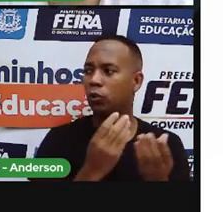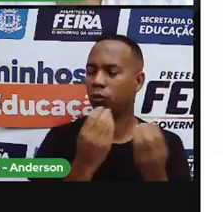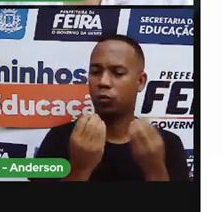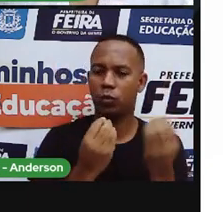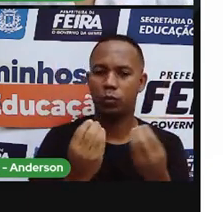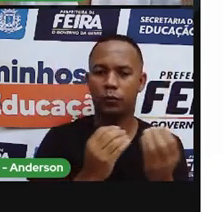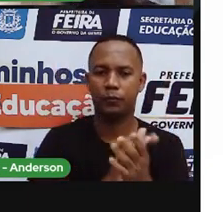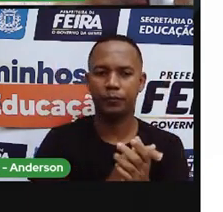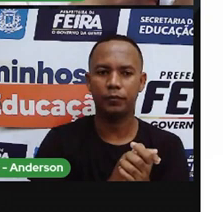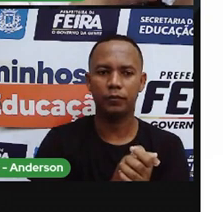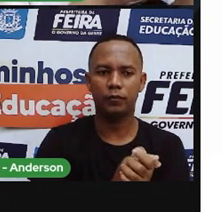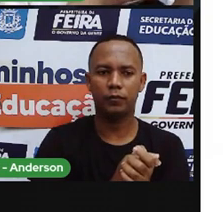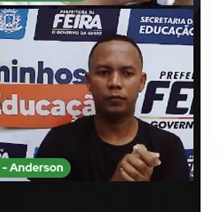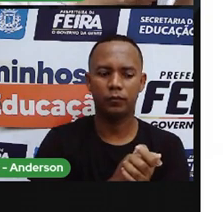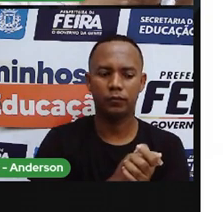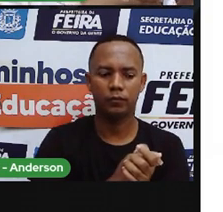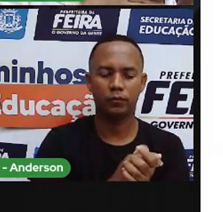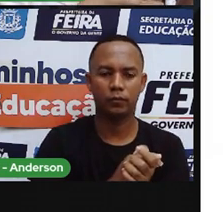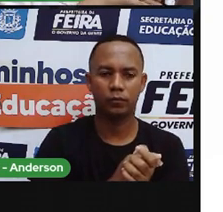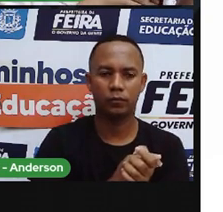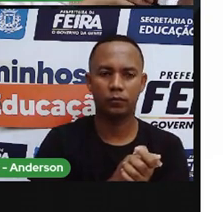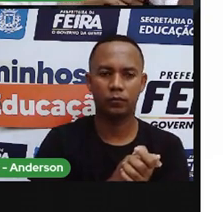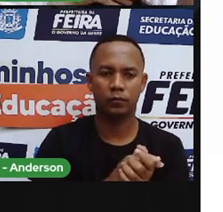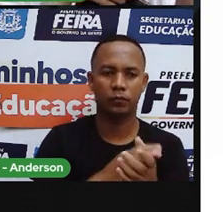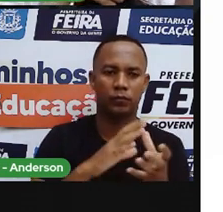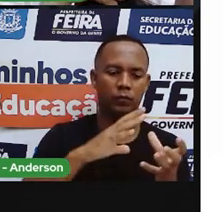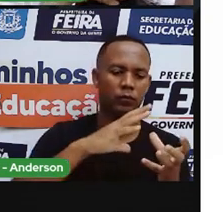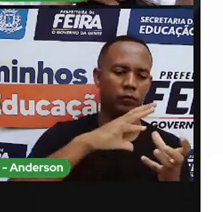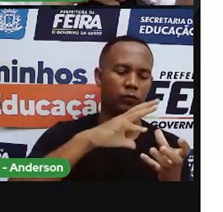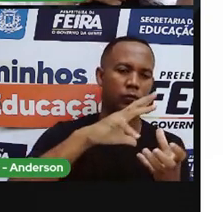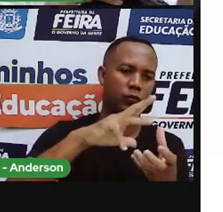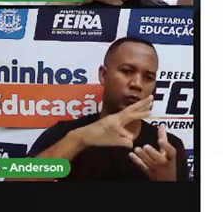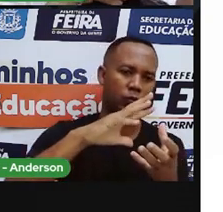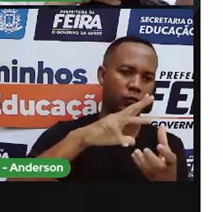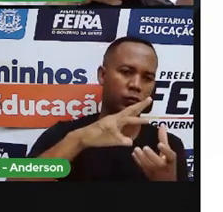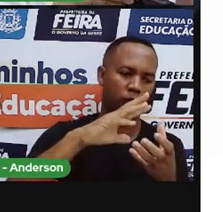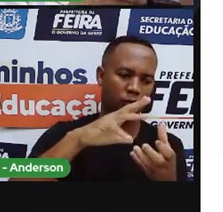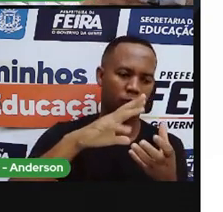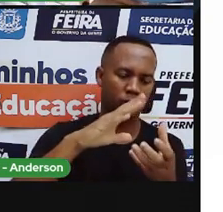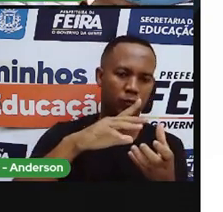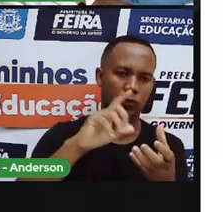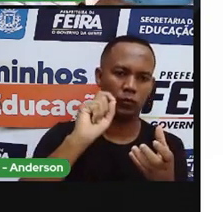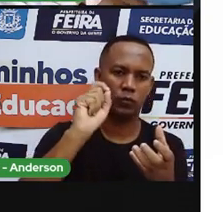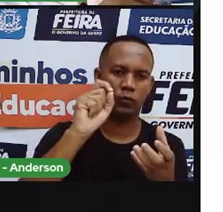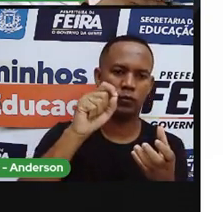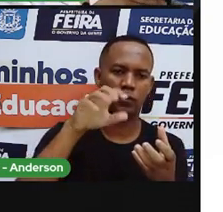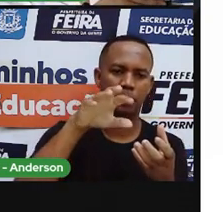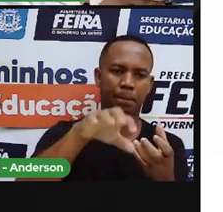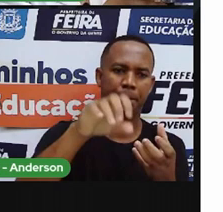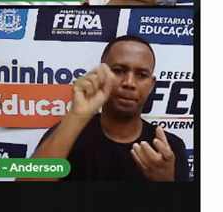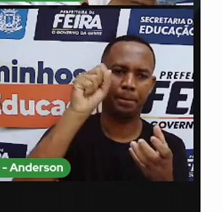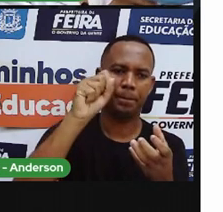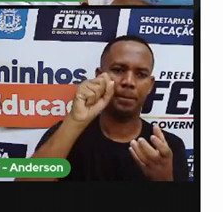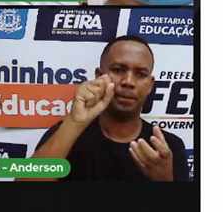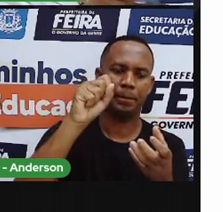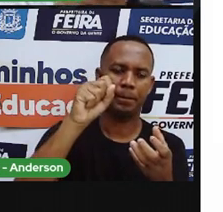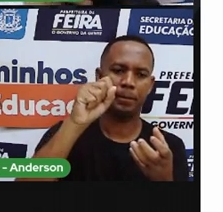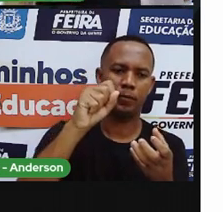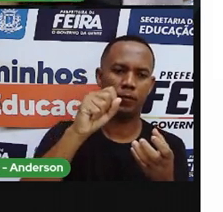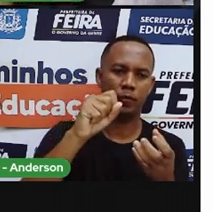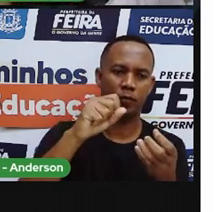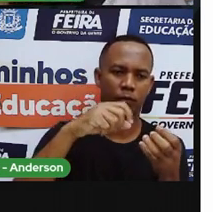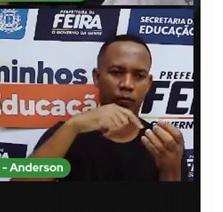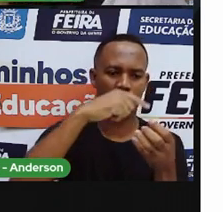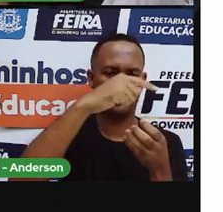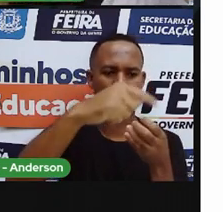vez. Eis aqui o globo, né? Se eu pegar isso aqui, arrancar toda